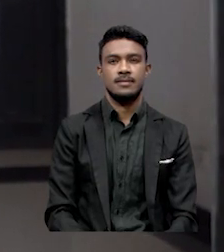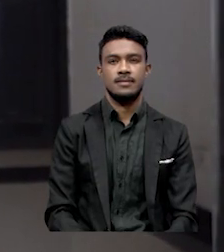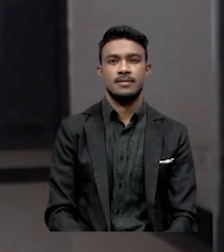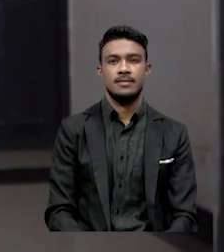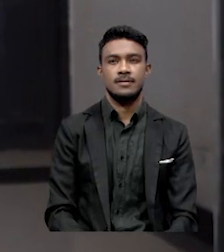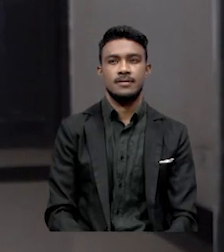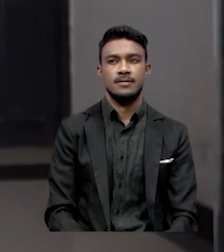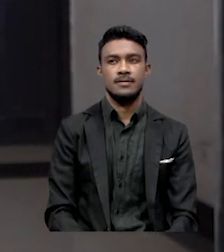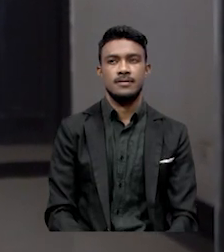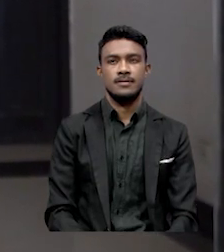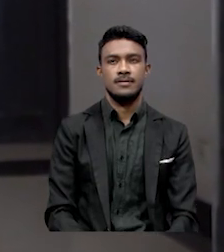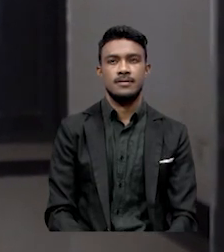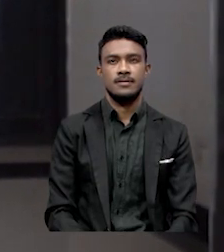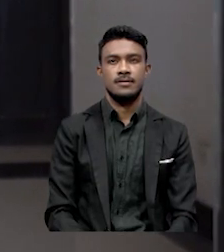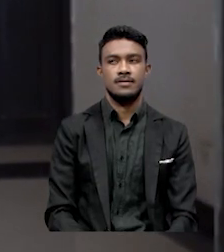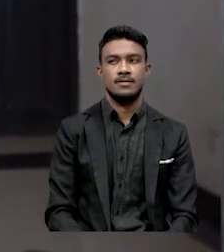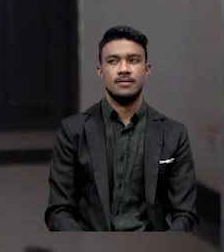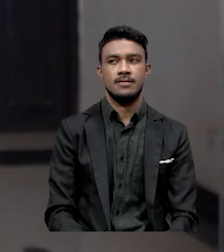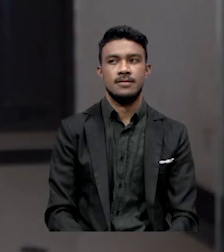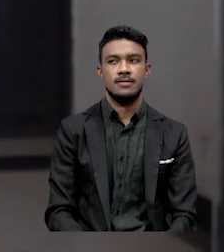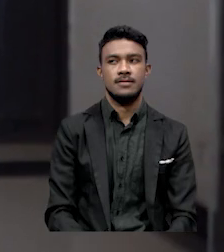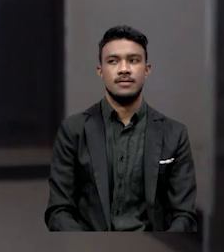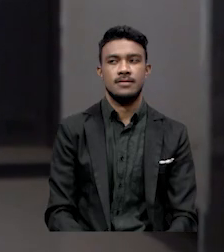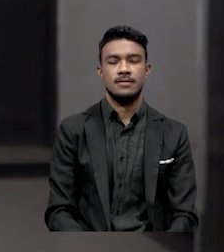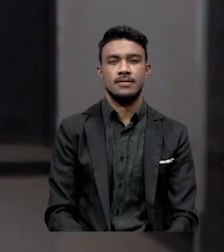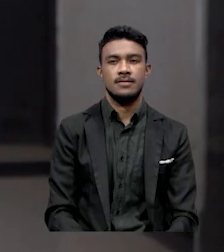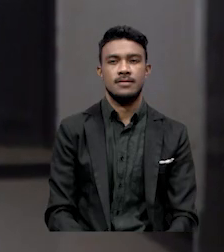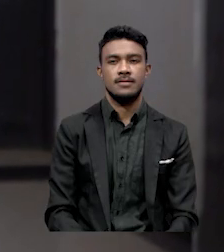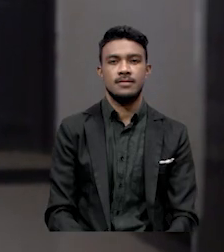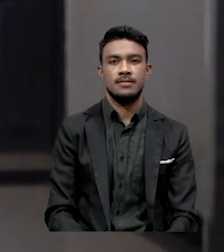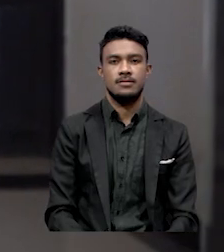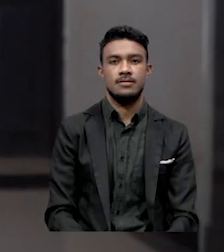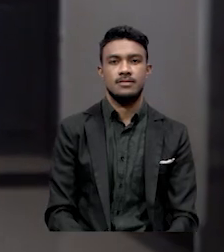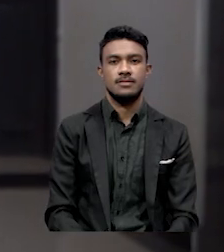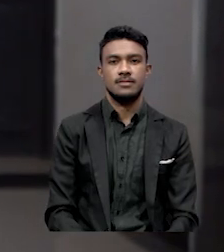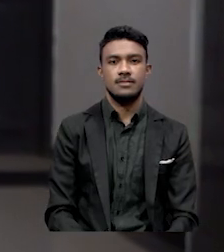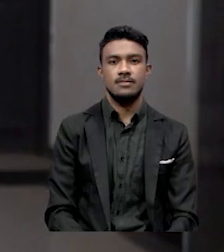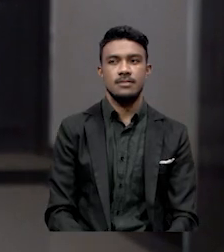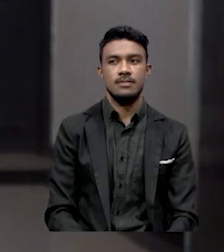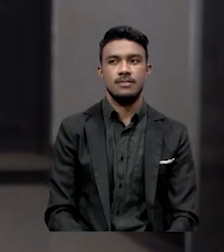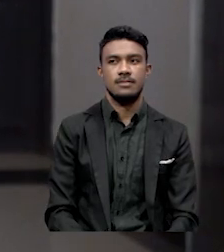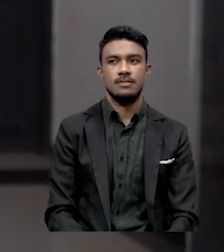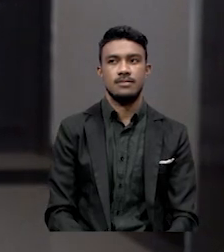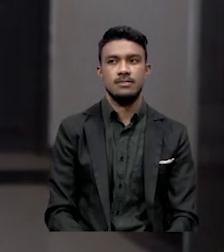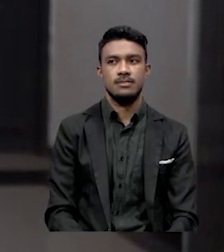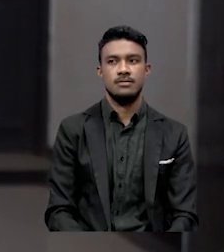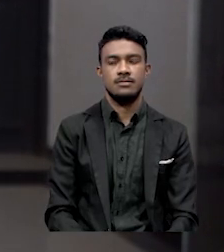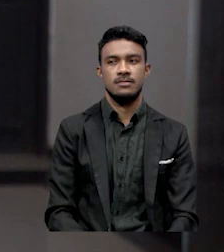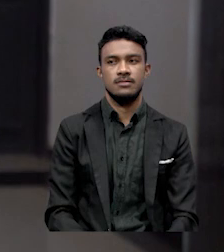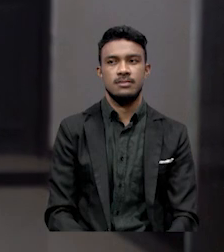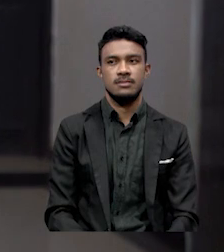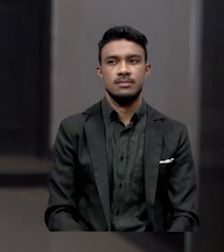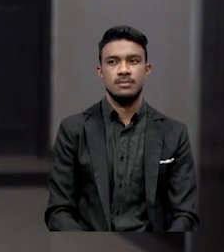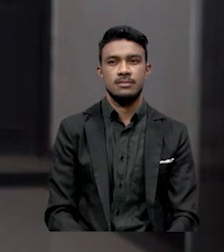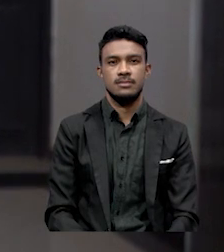marinha. Nós sabemos que temos similitudes entre os nossos dois países, porque Cabo Verde também são ilhas. Nós somos 10